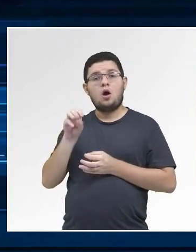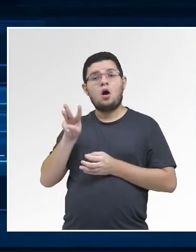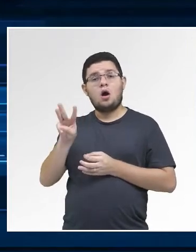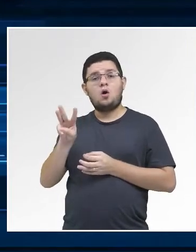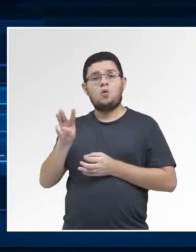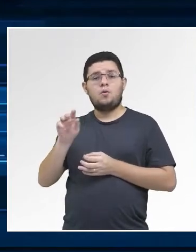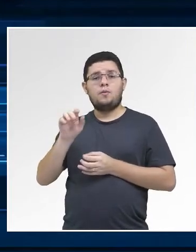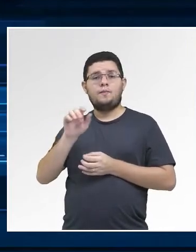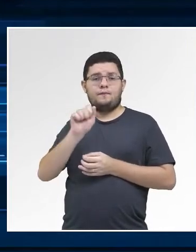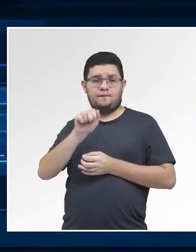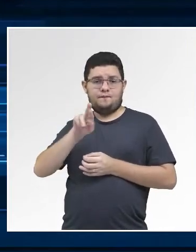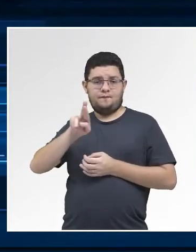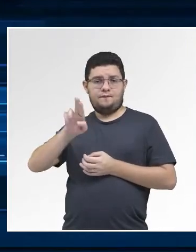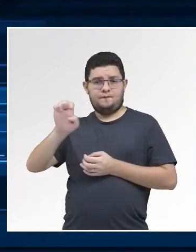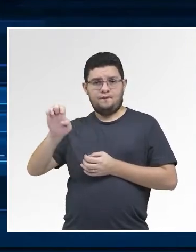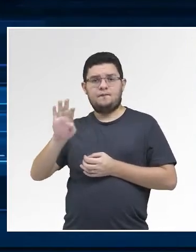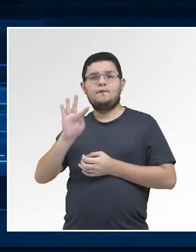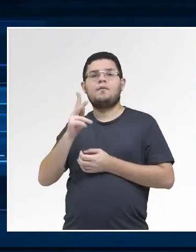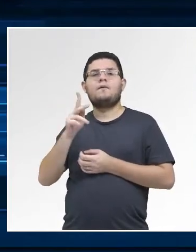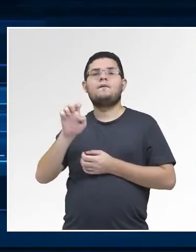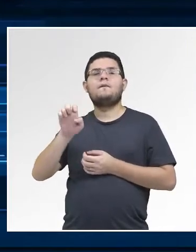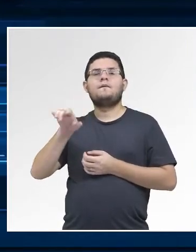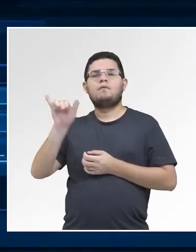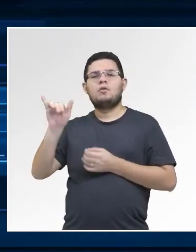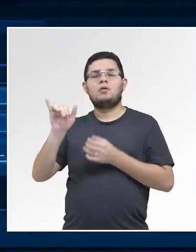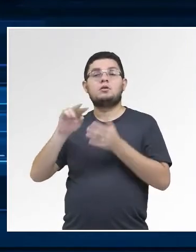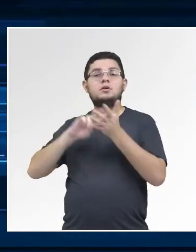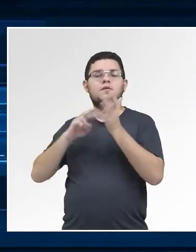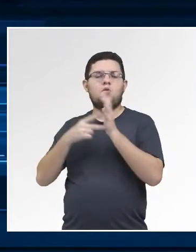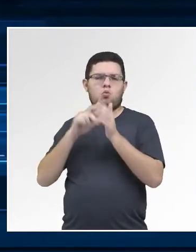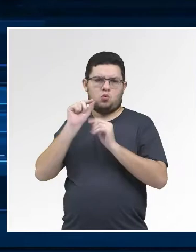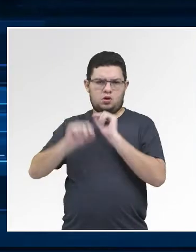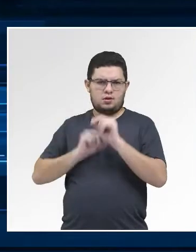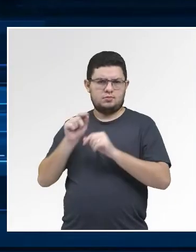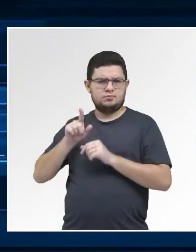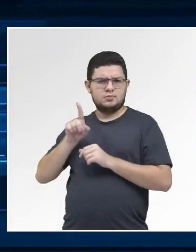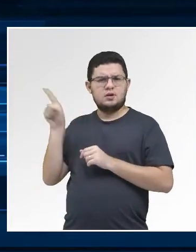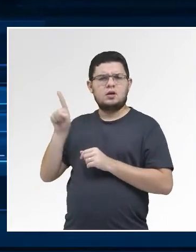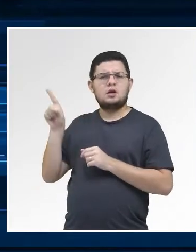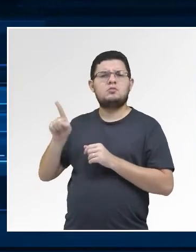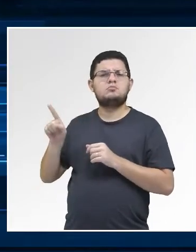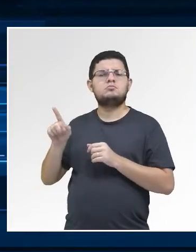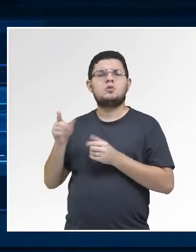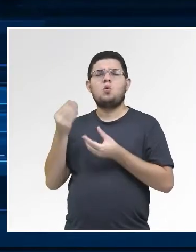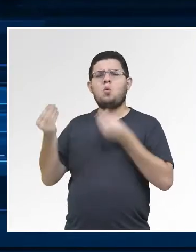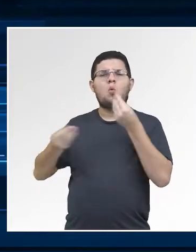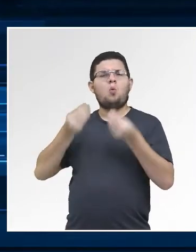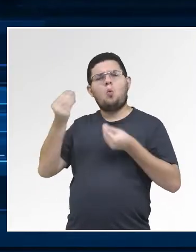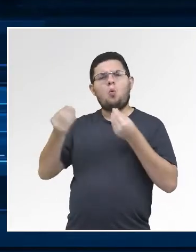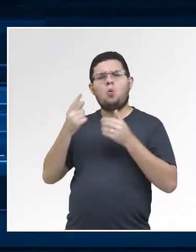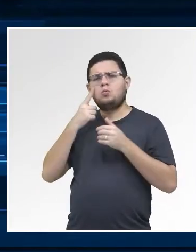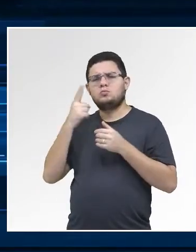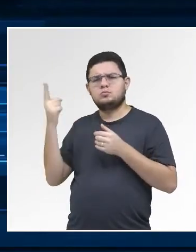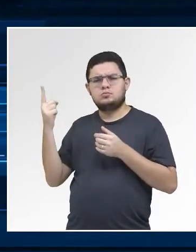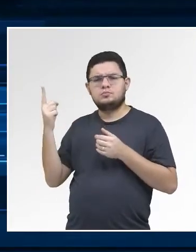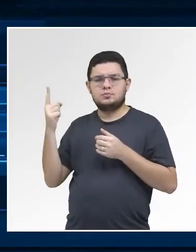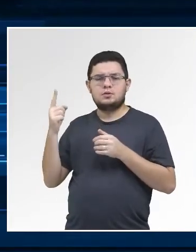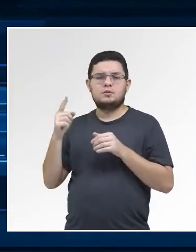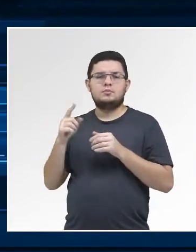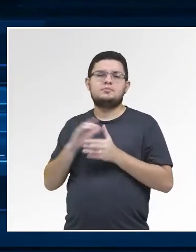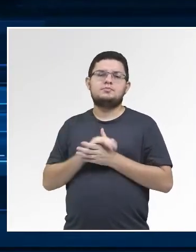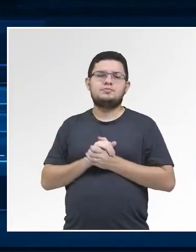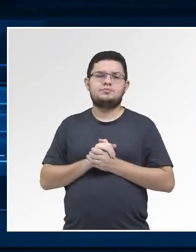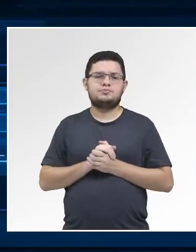como eles estão, como elas estão ali. Principalmente os dois personagens, Beth e Julia. How are they? Vamos